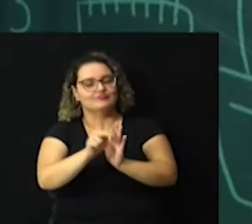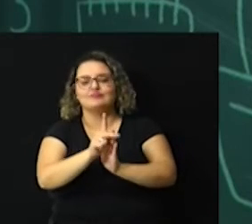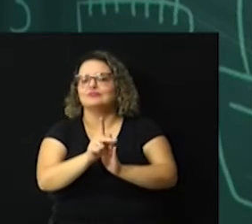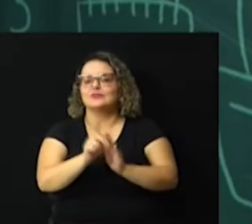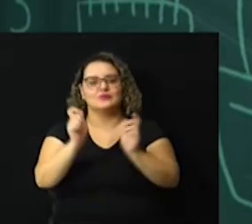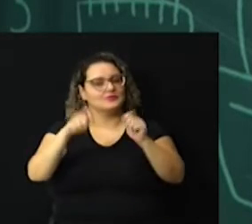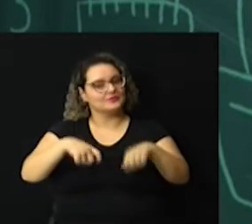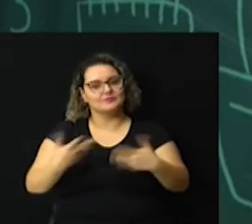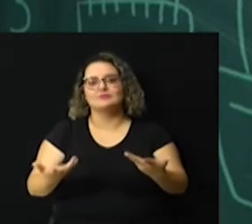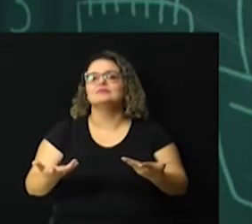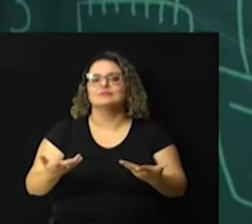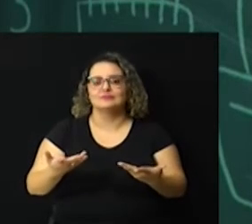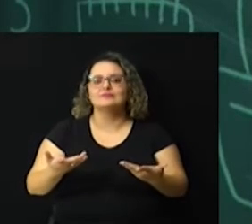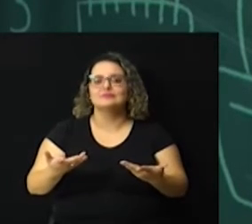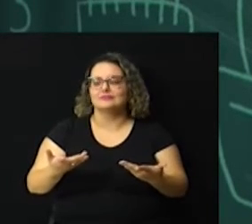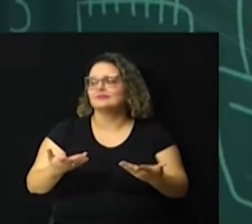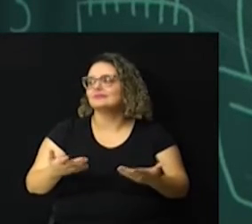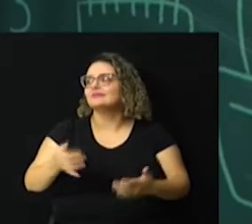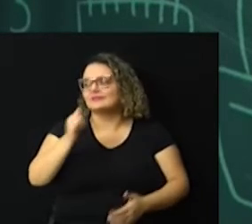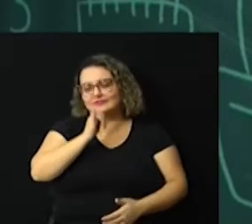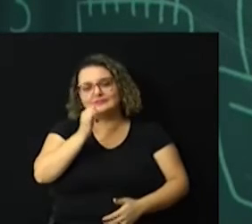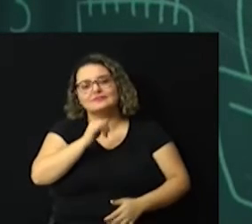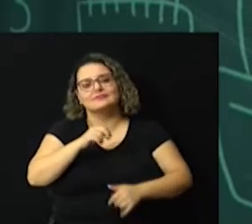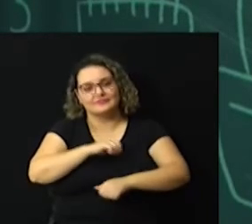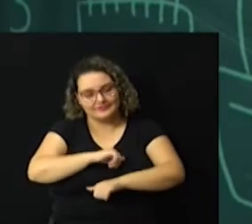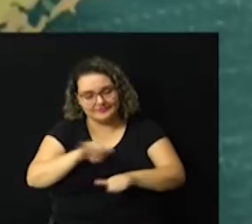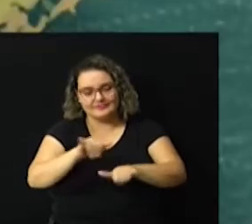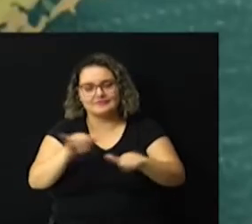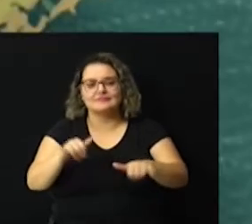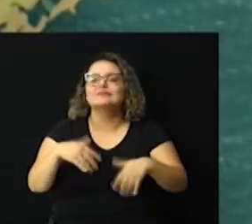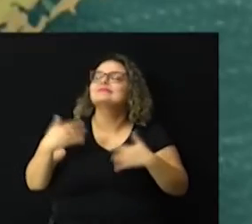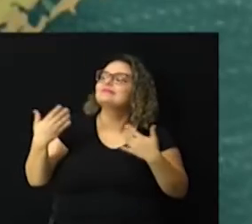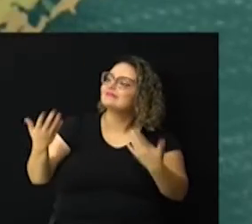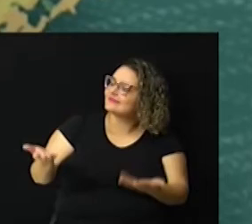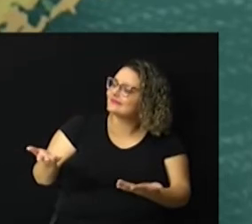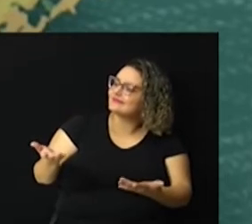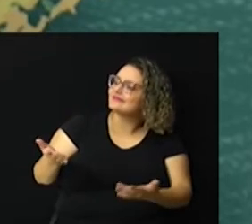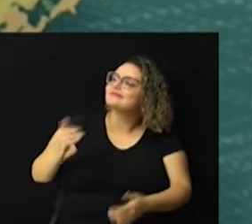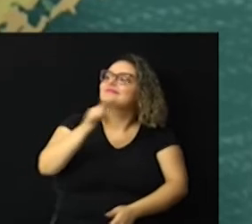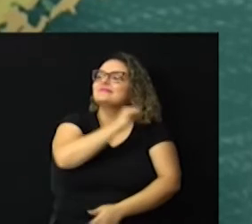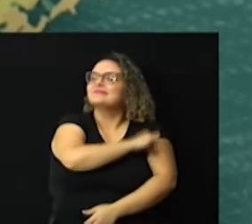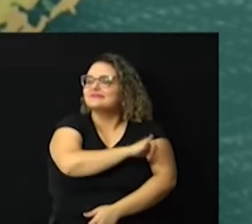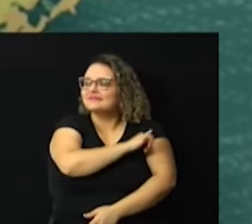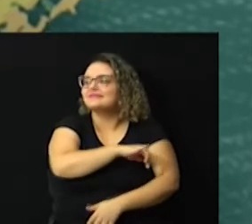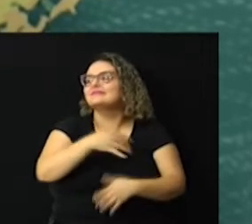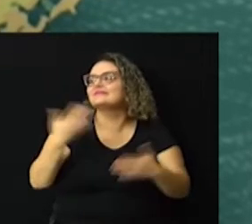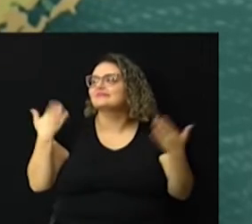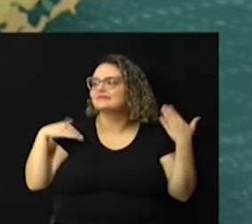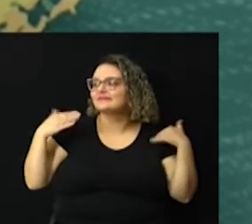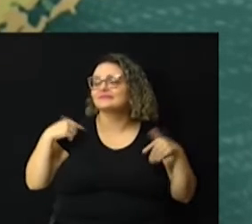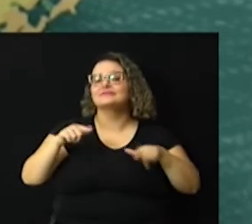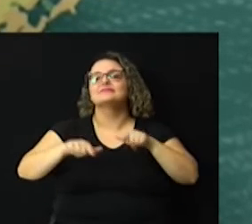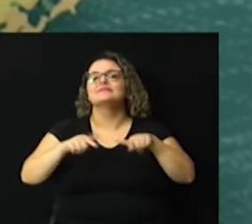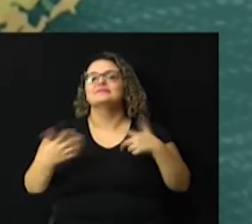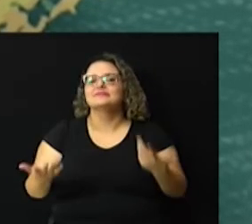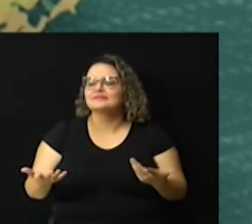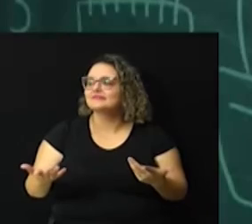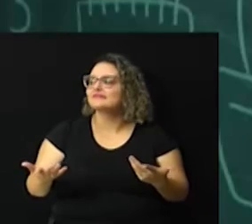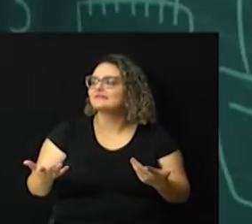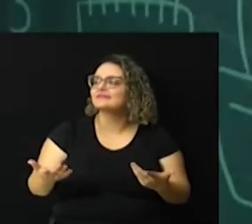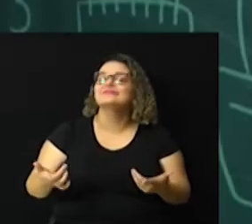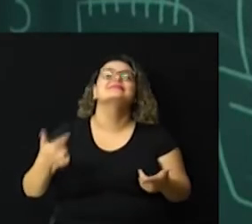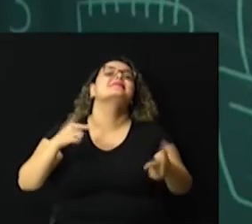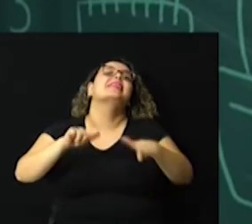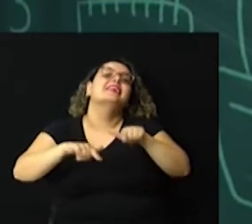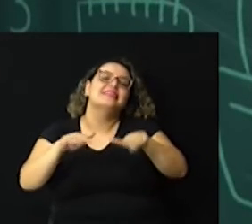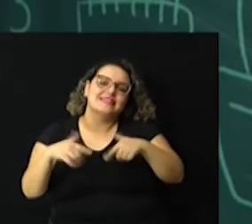teria sido possível. Por mais narrativas, mais vozes, né? É isso aí, Natasha. Tá no Rio de Janeiro a passeio ou a trabalho? Que delícia, hein?